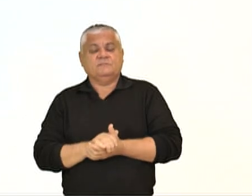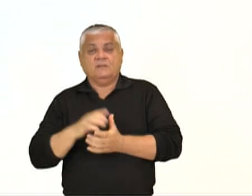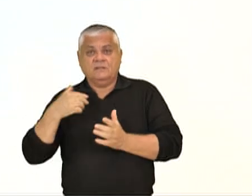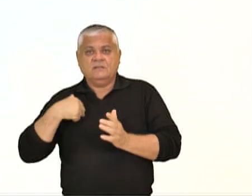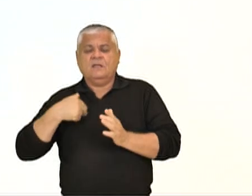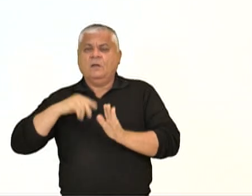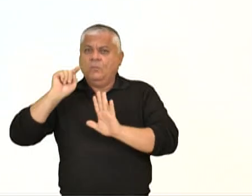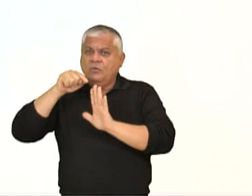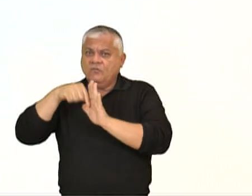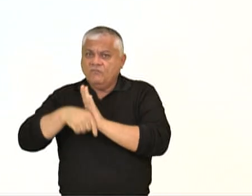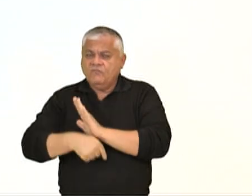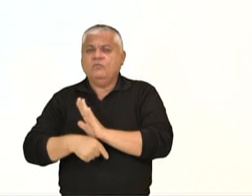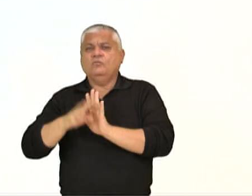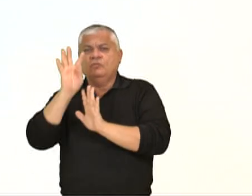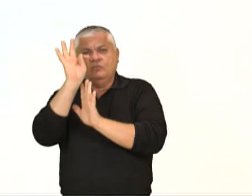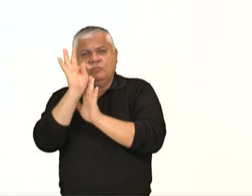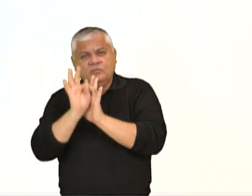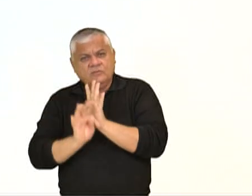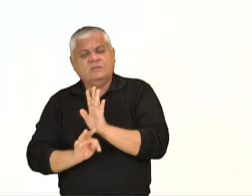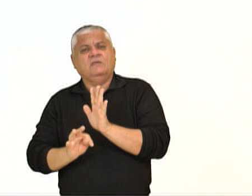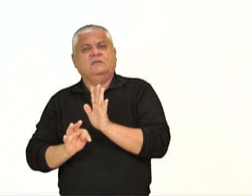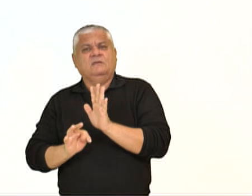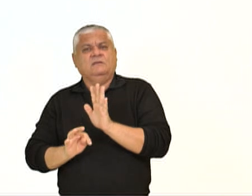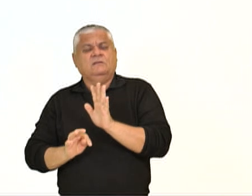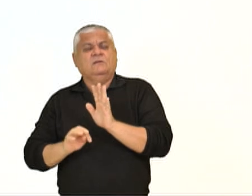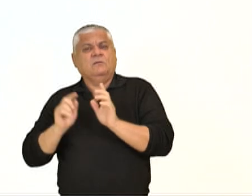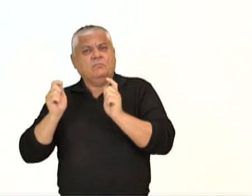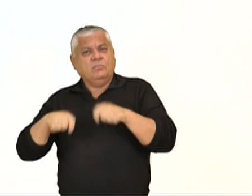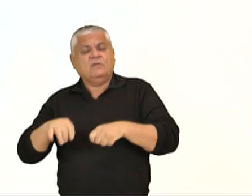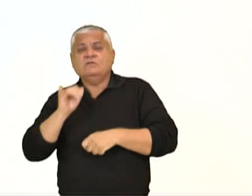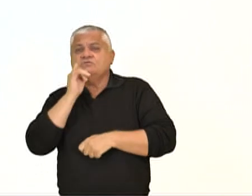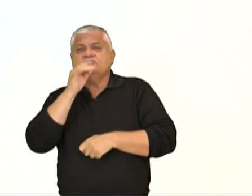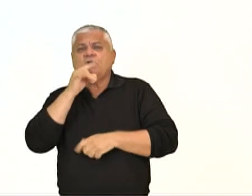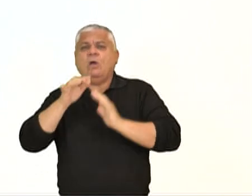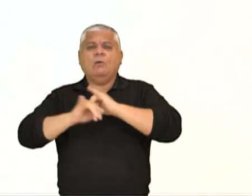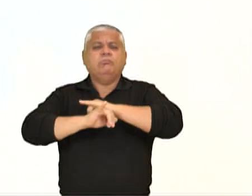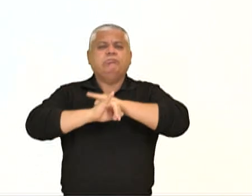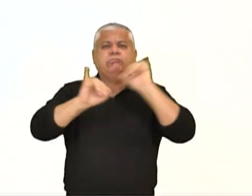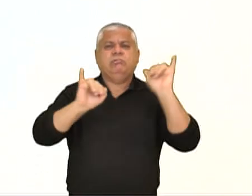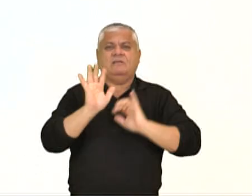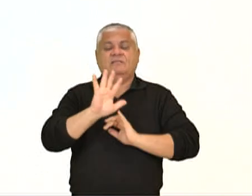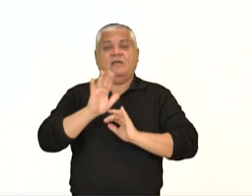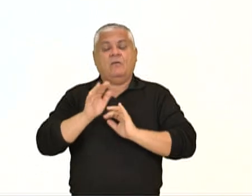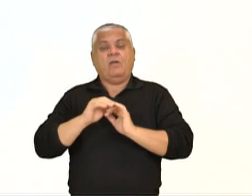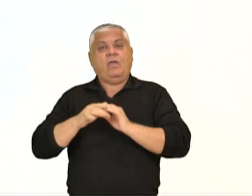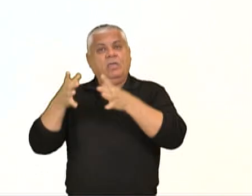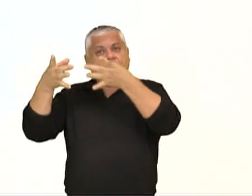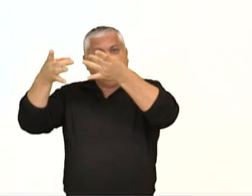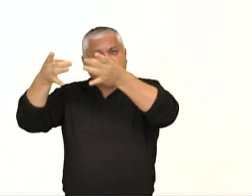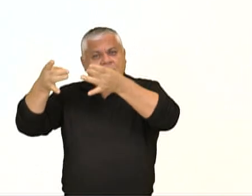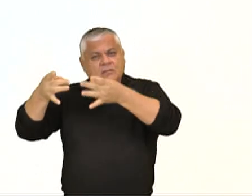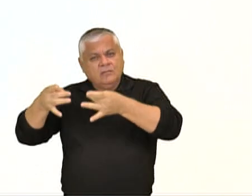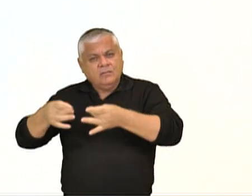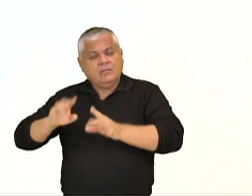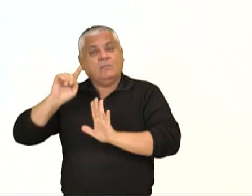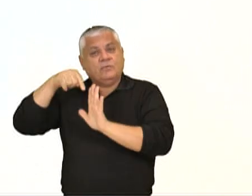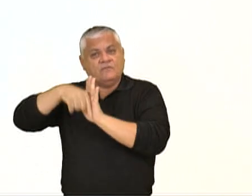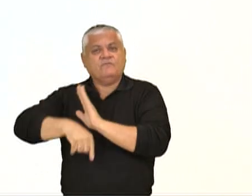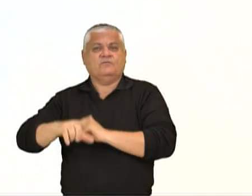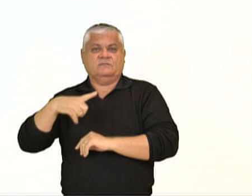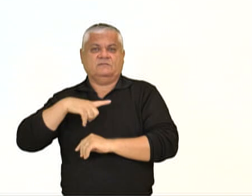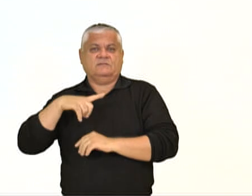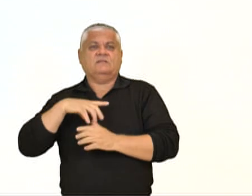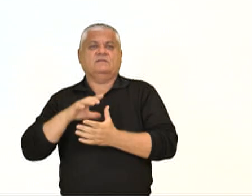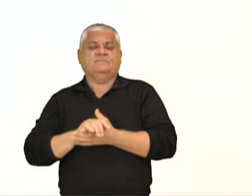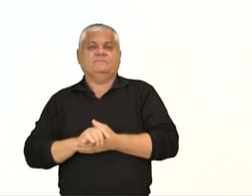gente aprofunda, vai mais a fundo naquilo que seria apenas uma notícia. Eu tenho que saber o que está acontecendo ali, né? Ela conta